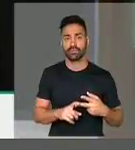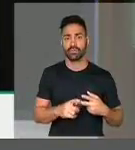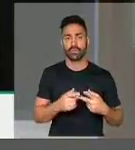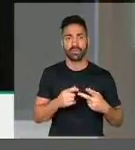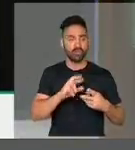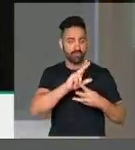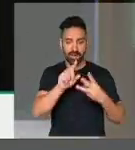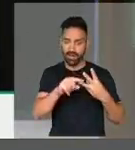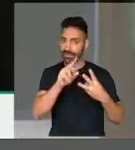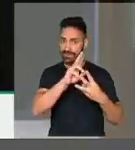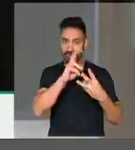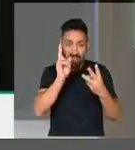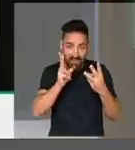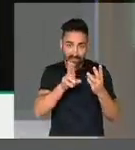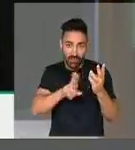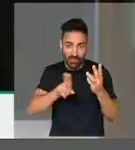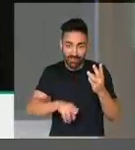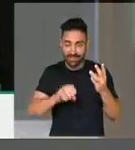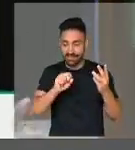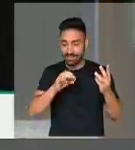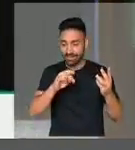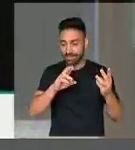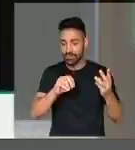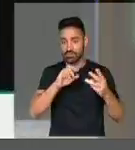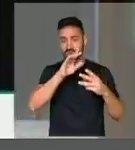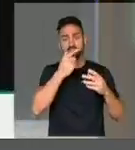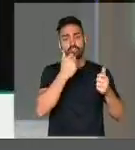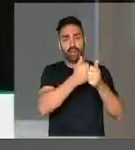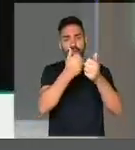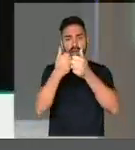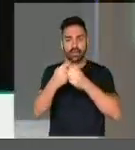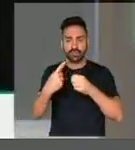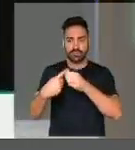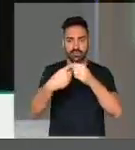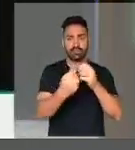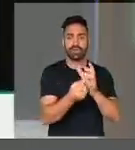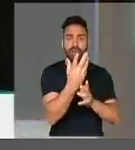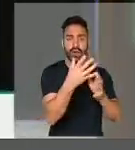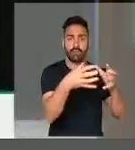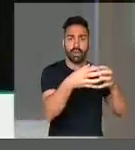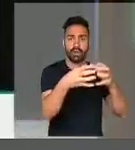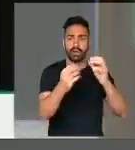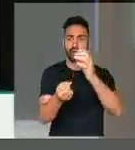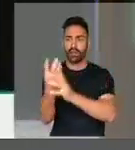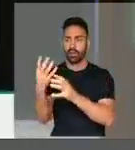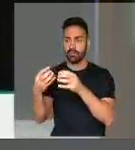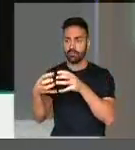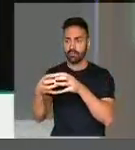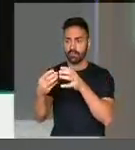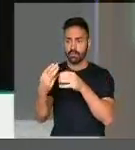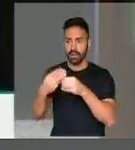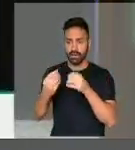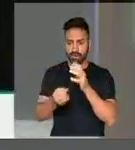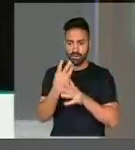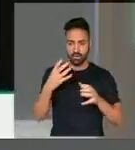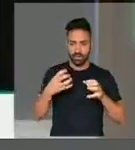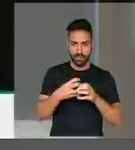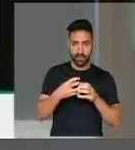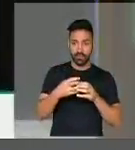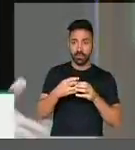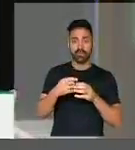Verde, a Santa Cruz de Oricuri, município de Dormentes, que é hoje a capital da